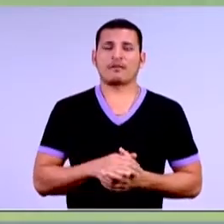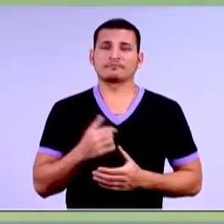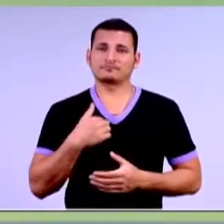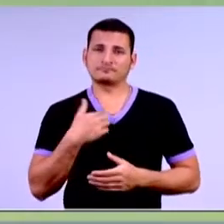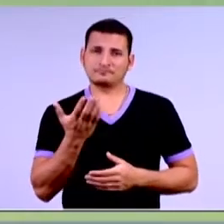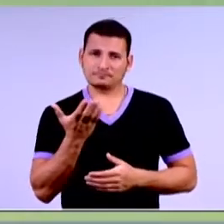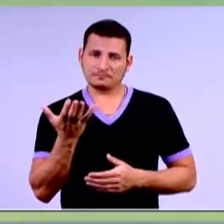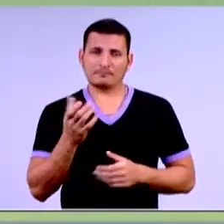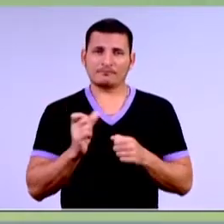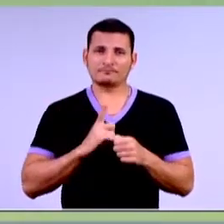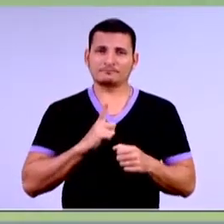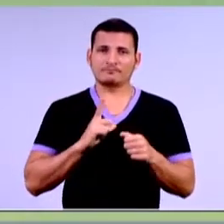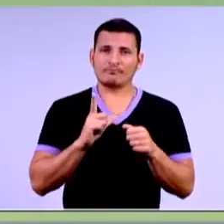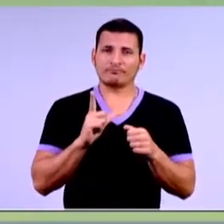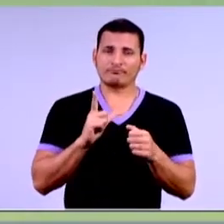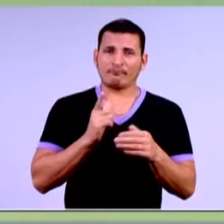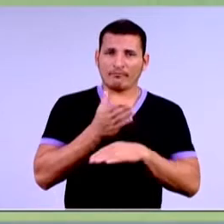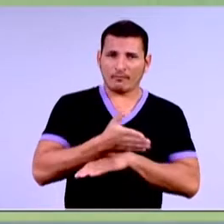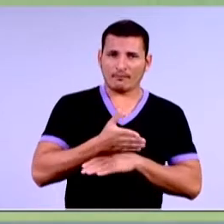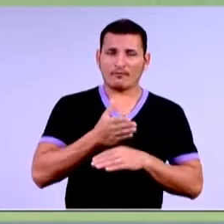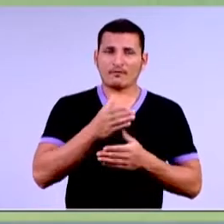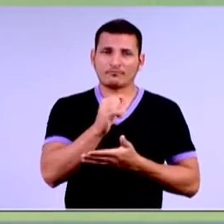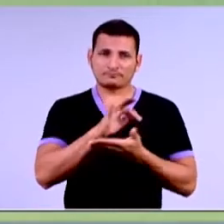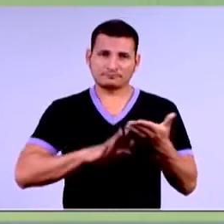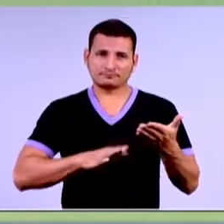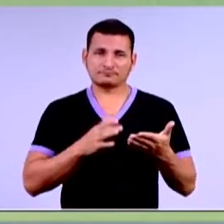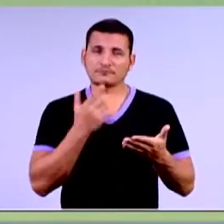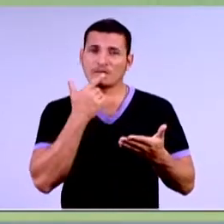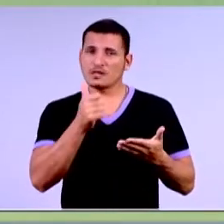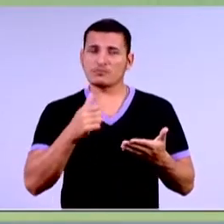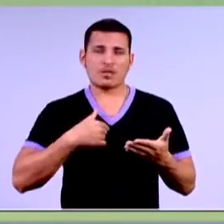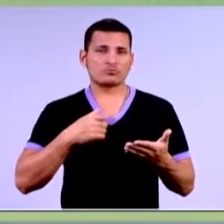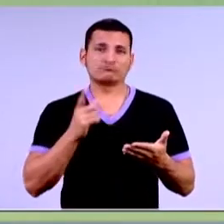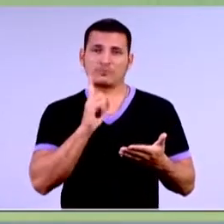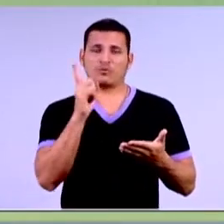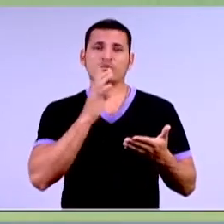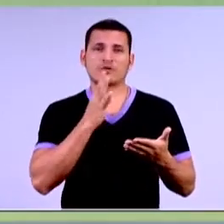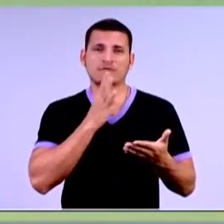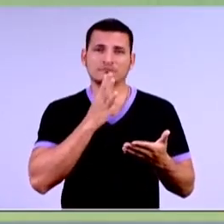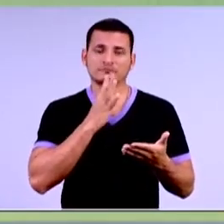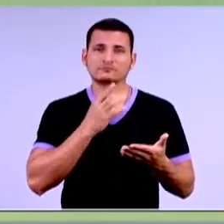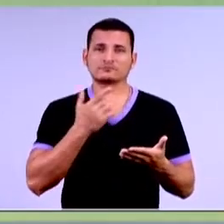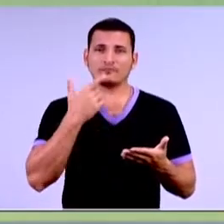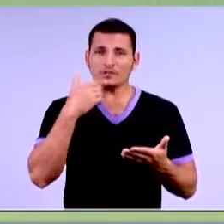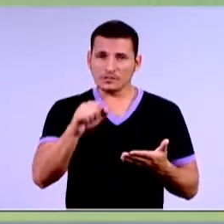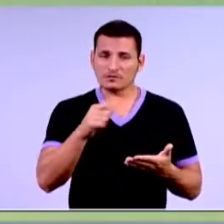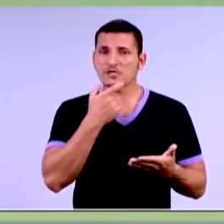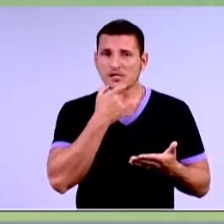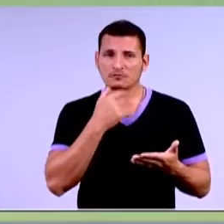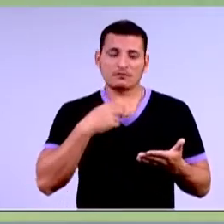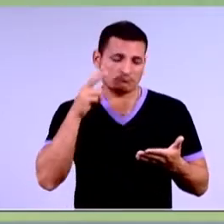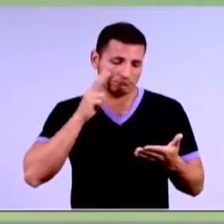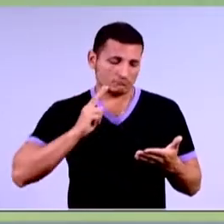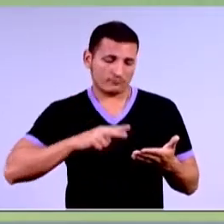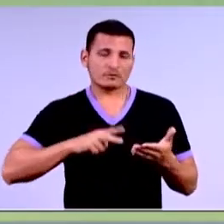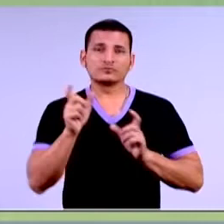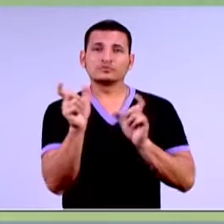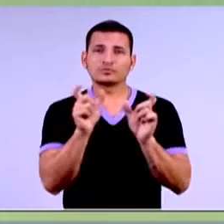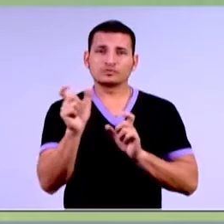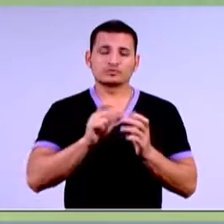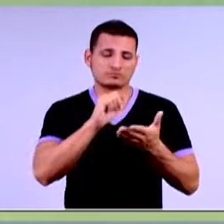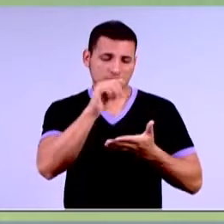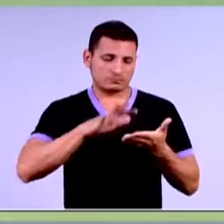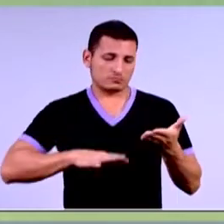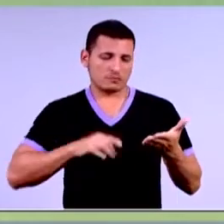acesso a um texto numa língua que eu não domino no caso a língua inglesa eu dou uma olhada na estrutura do texto esse texto